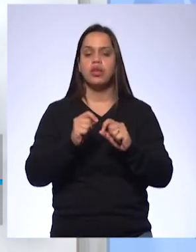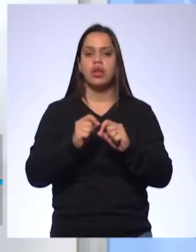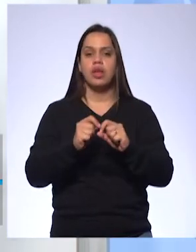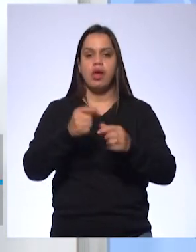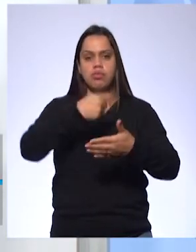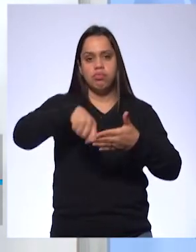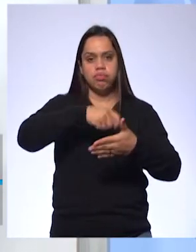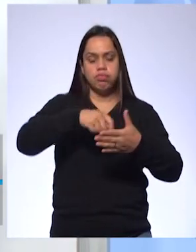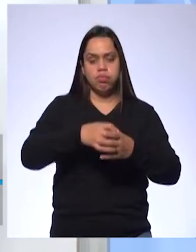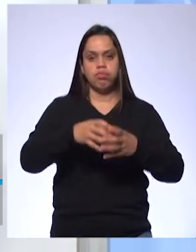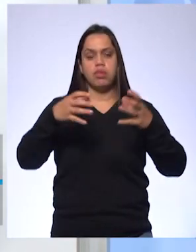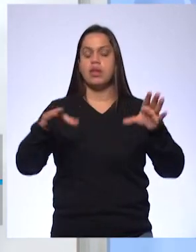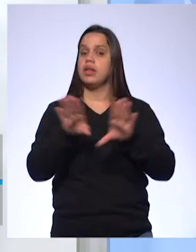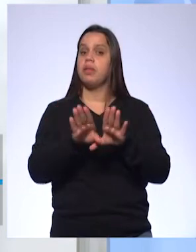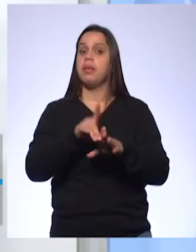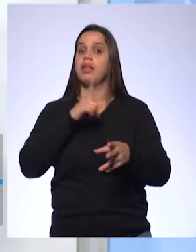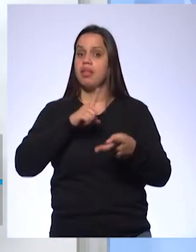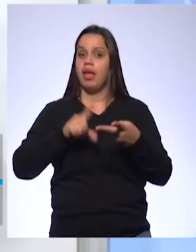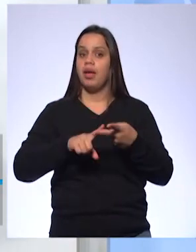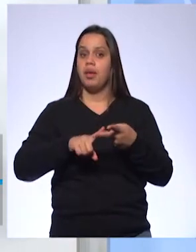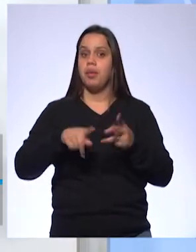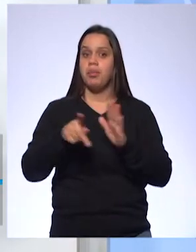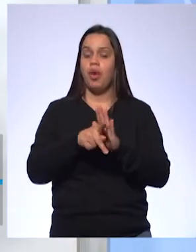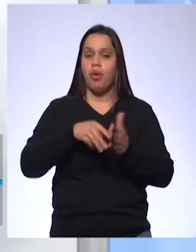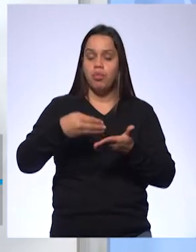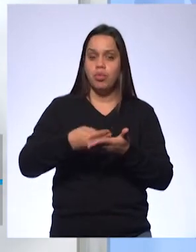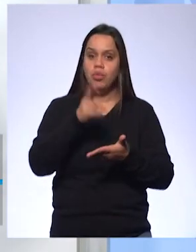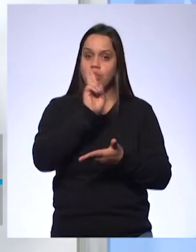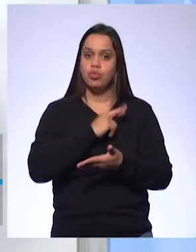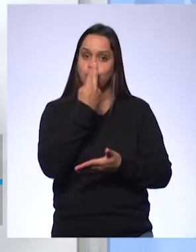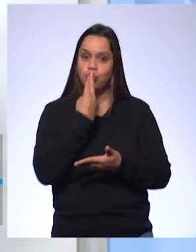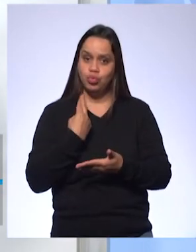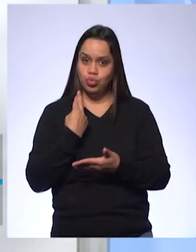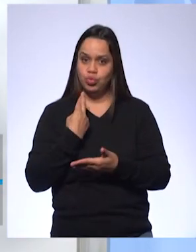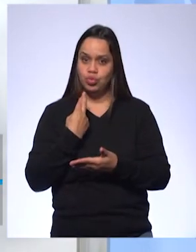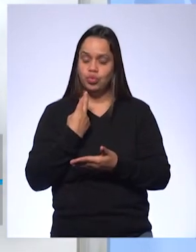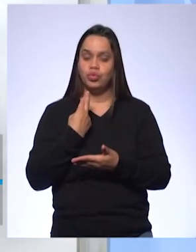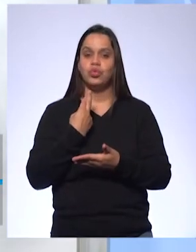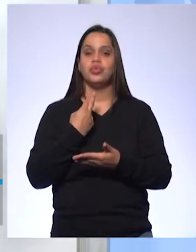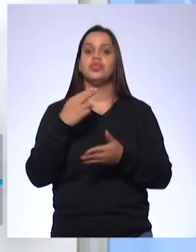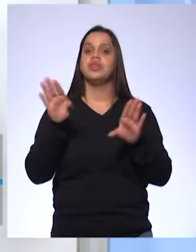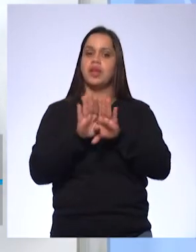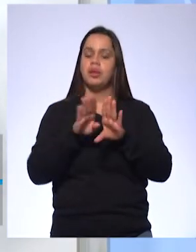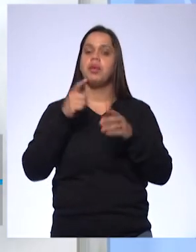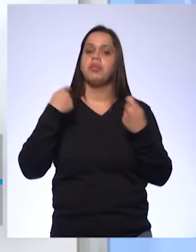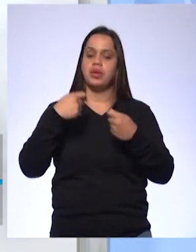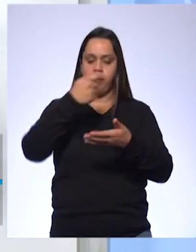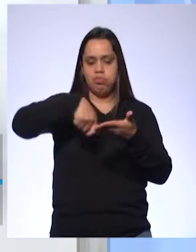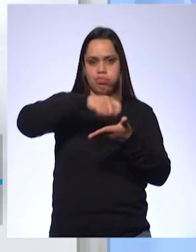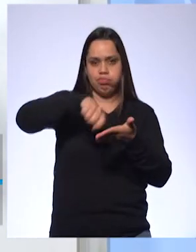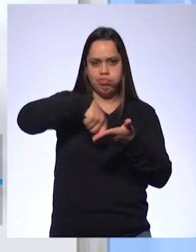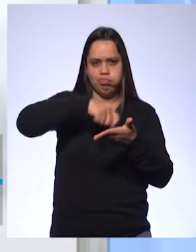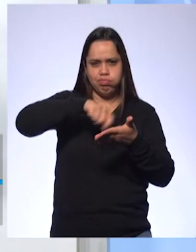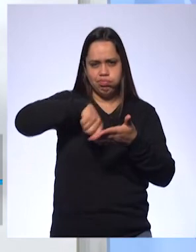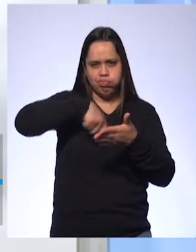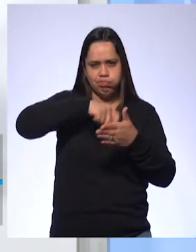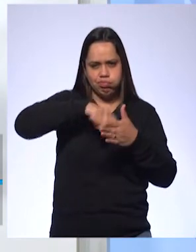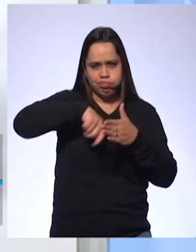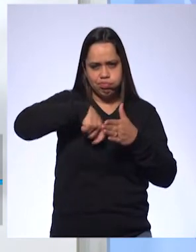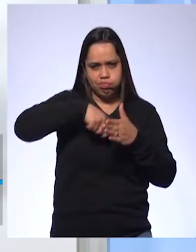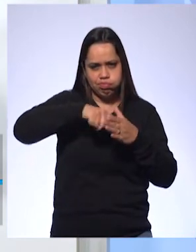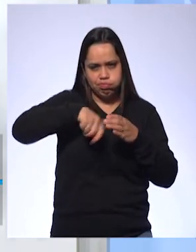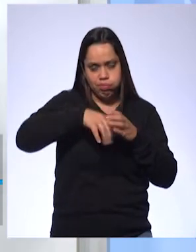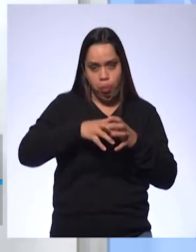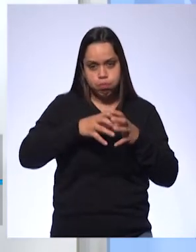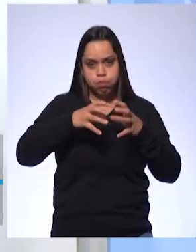mais. O sorvete também tem isso, né? Ele tem ali uma composição que você tem que bater e ele tem que ficar agregado